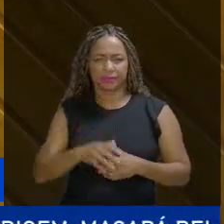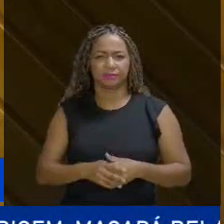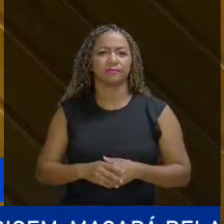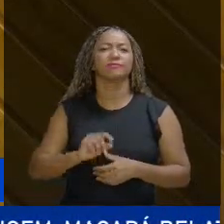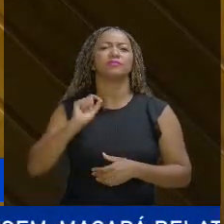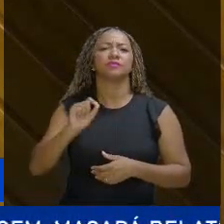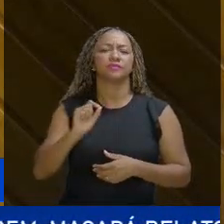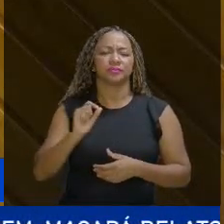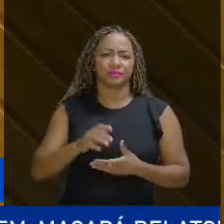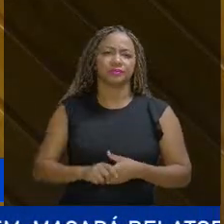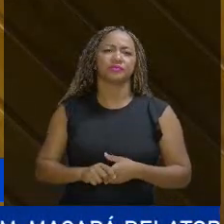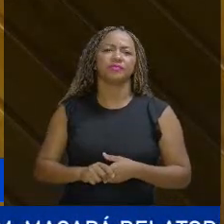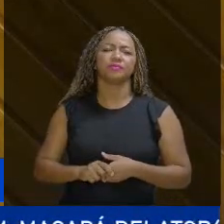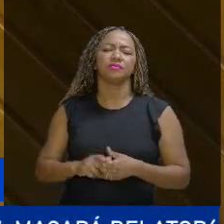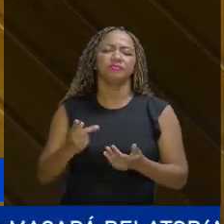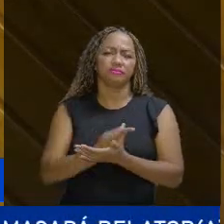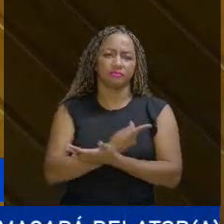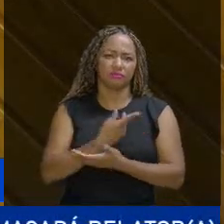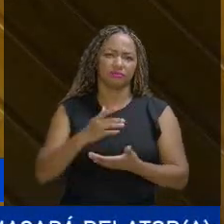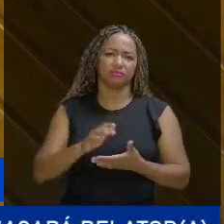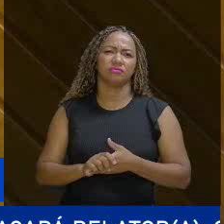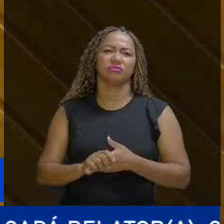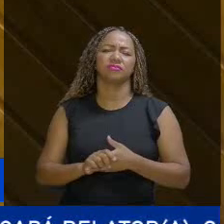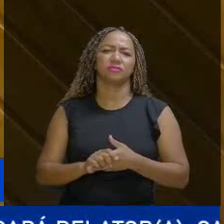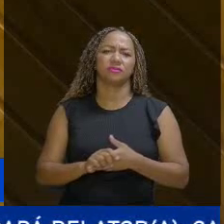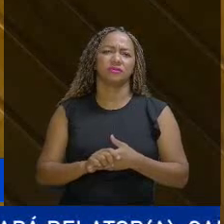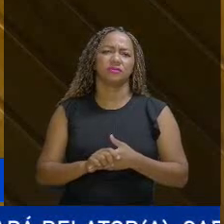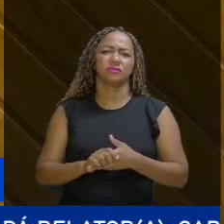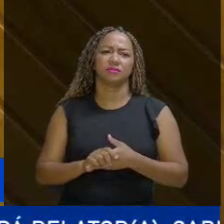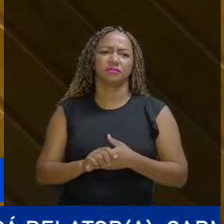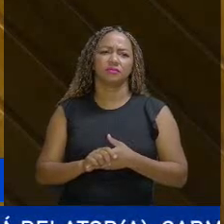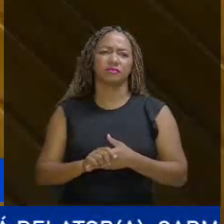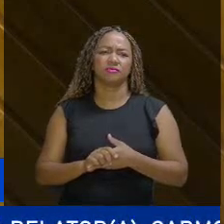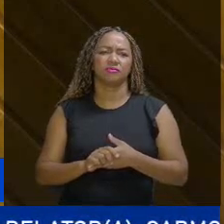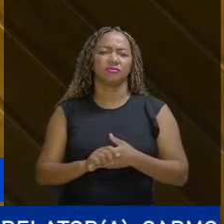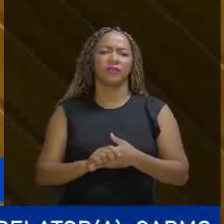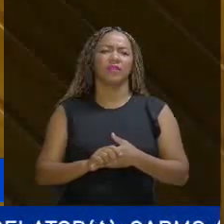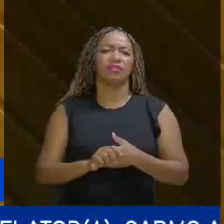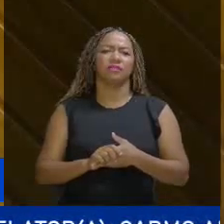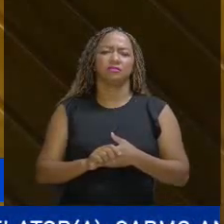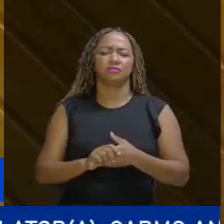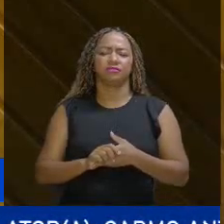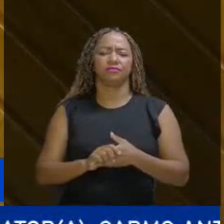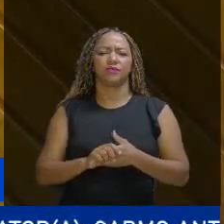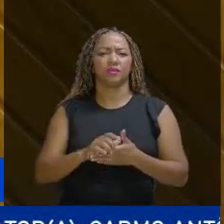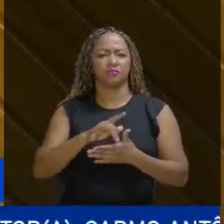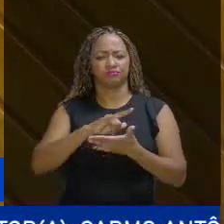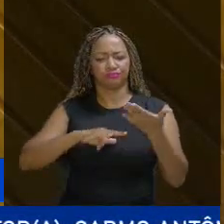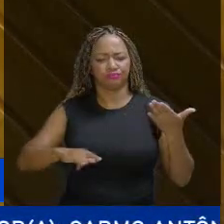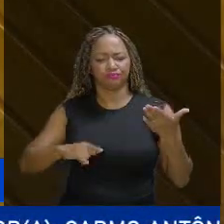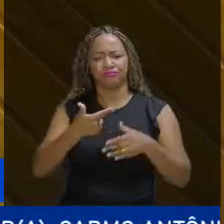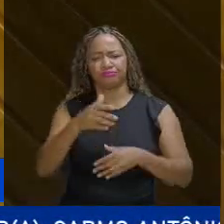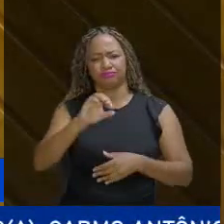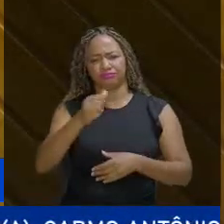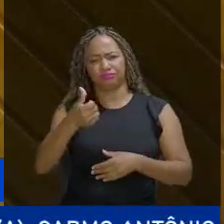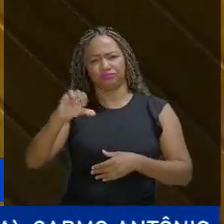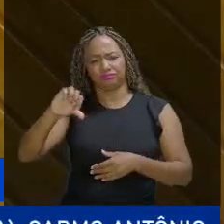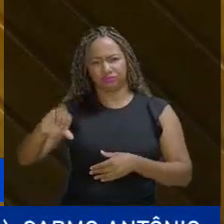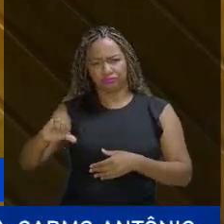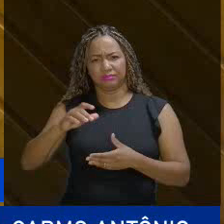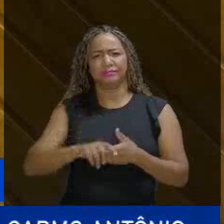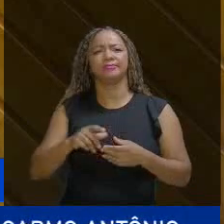situação é técnica. A partir do pacote anticrime, que entra em vigor em 2019, e depois